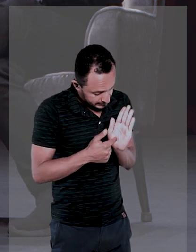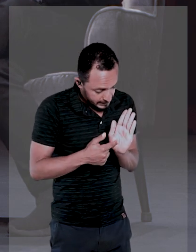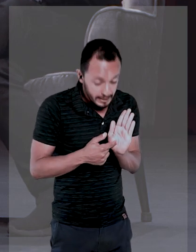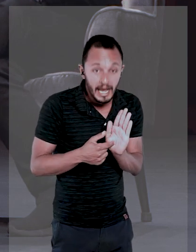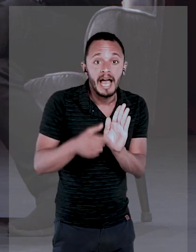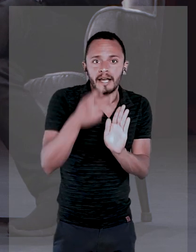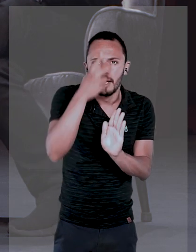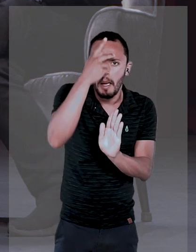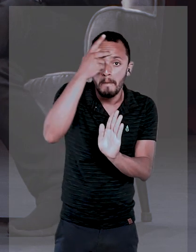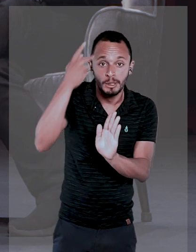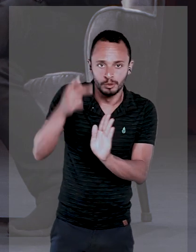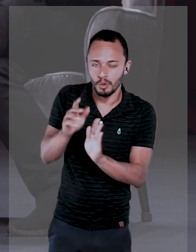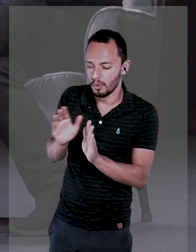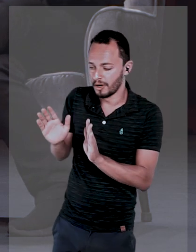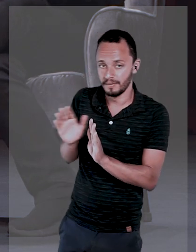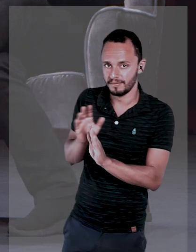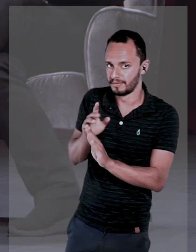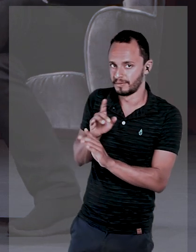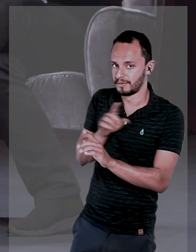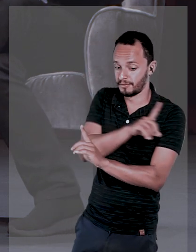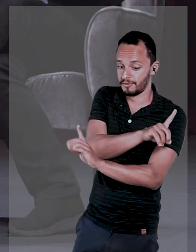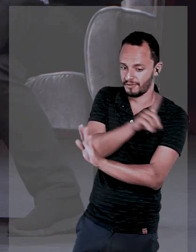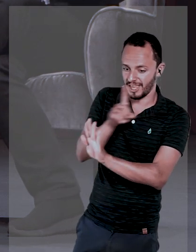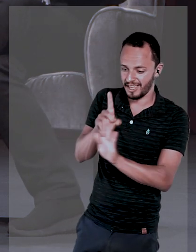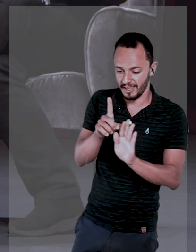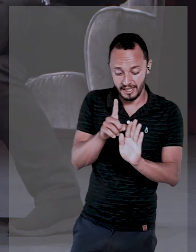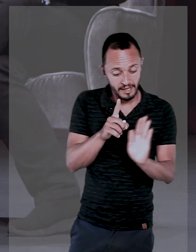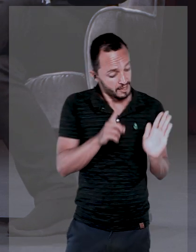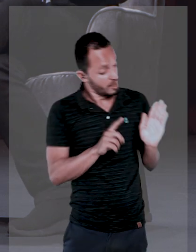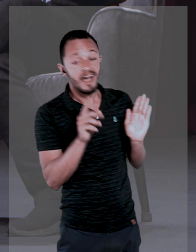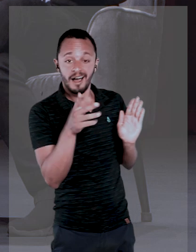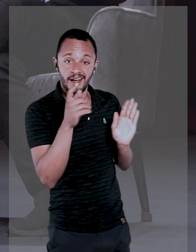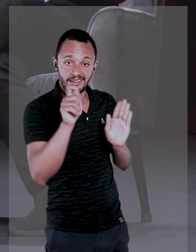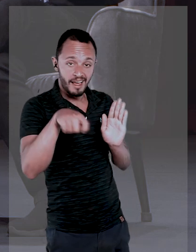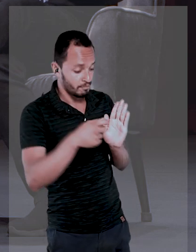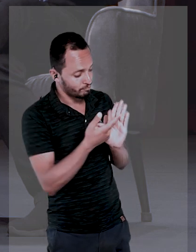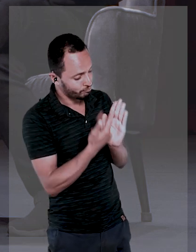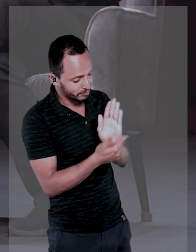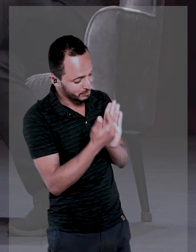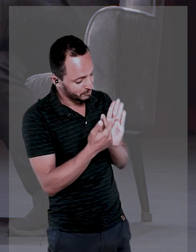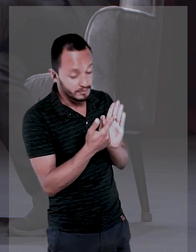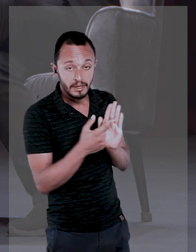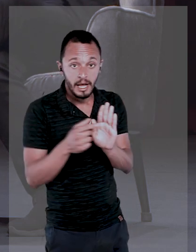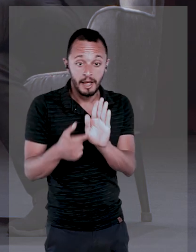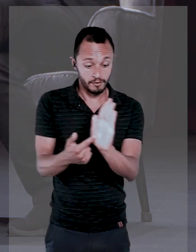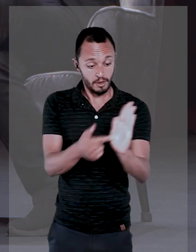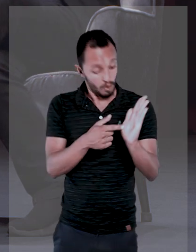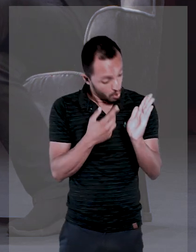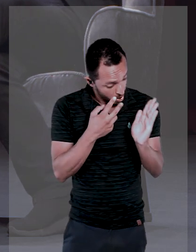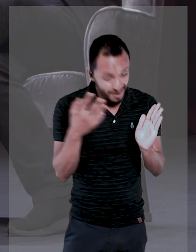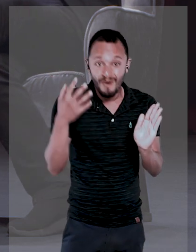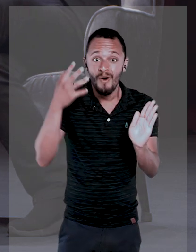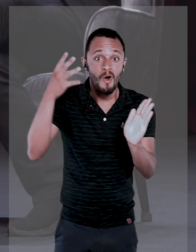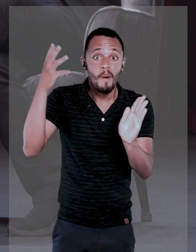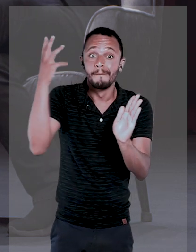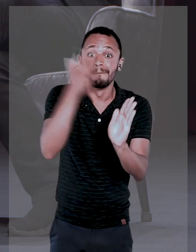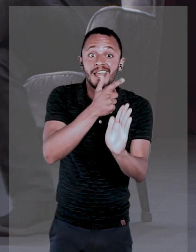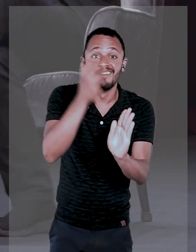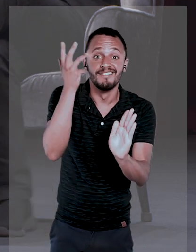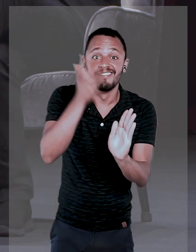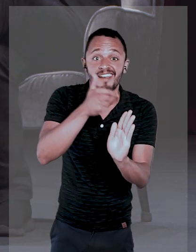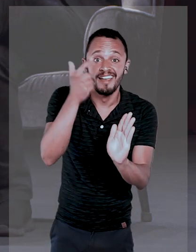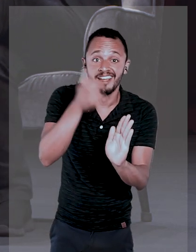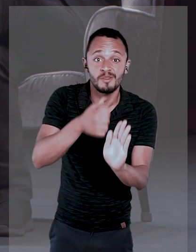e a gente não sabe fazer o desenho e depois vem assim alguém e faz assim uma coisa e fica uma obra genial. A gente pensa, ué, falando em desenho, gente, uma